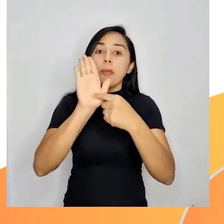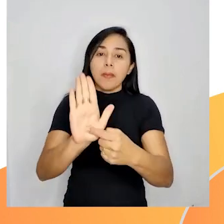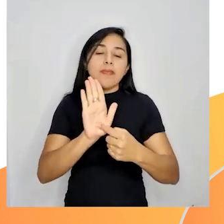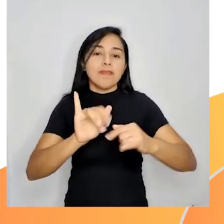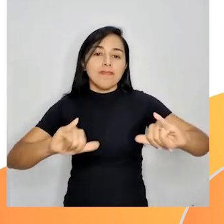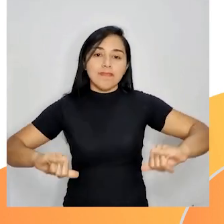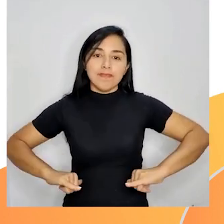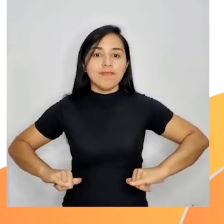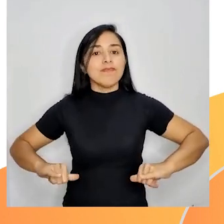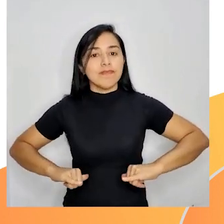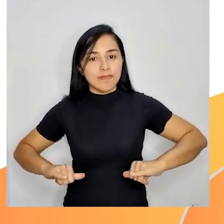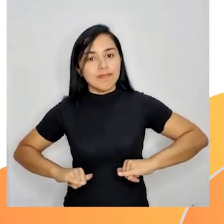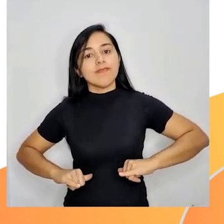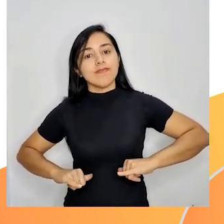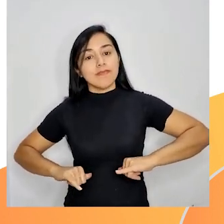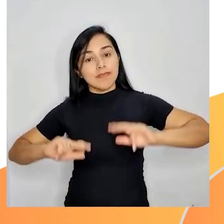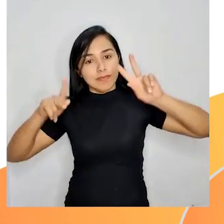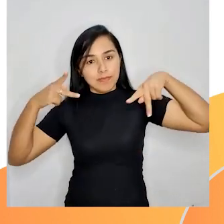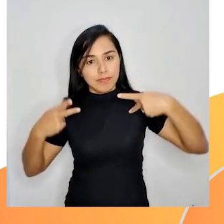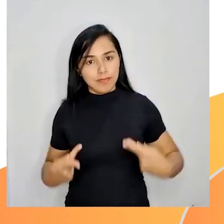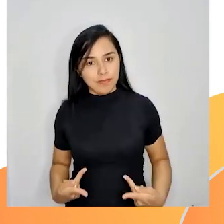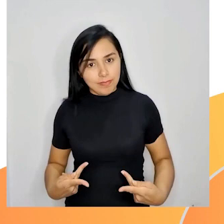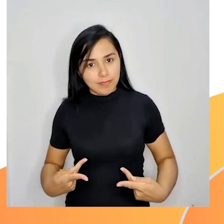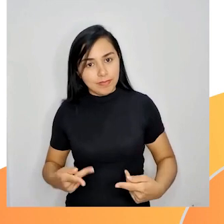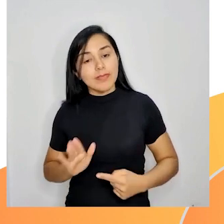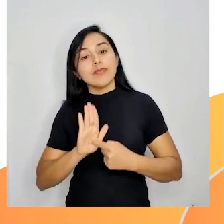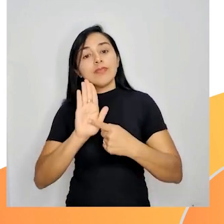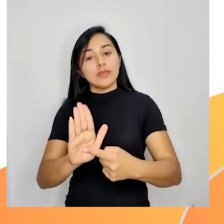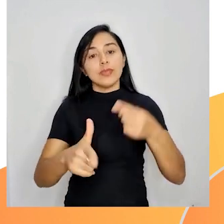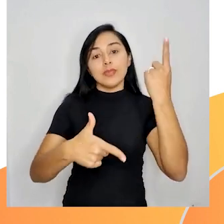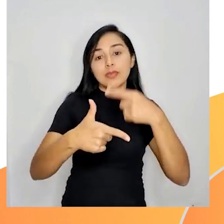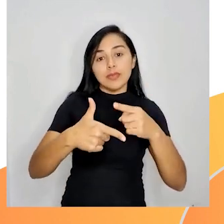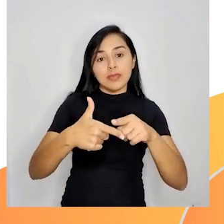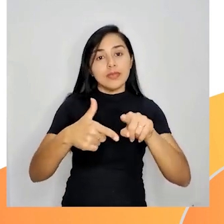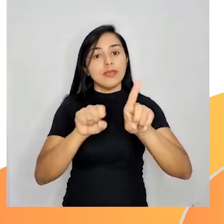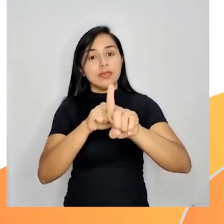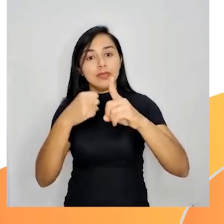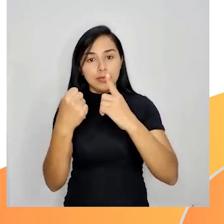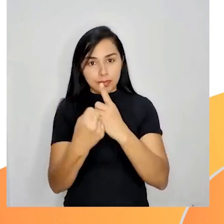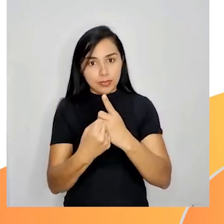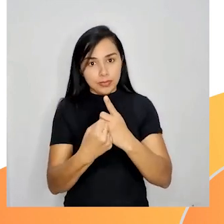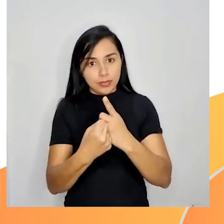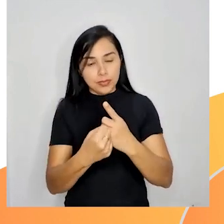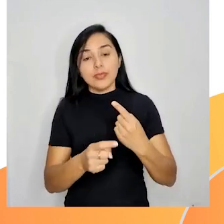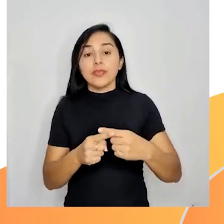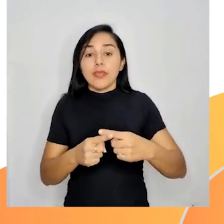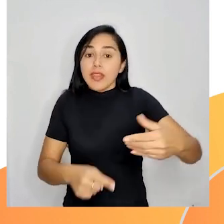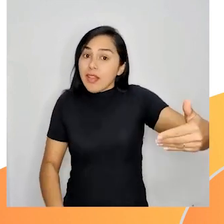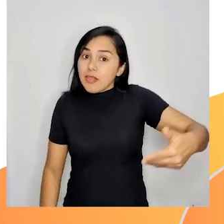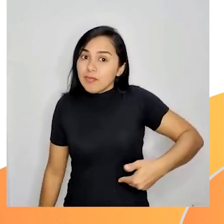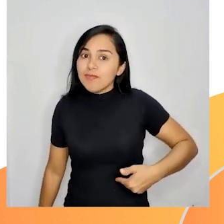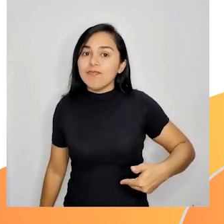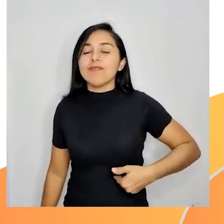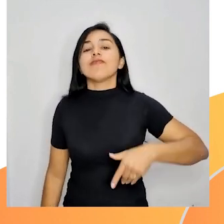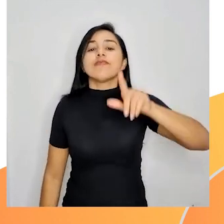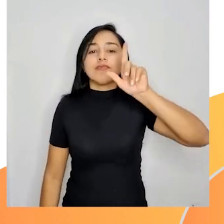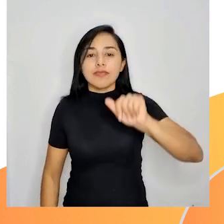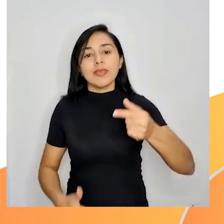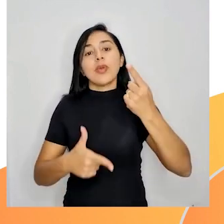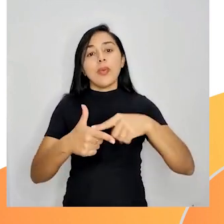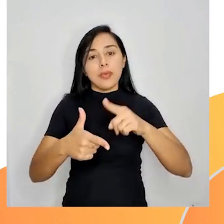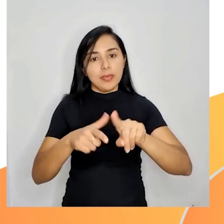da humanidade, mazelas sociais. A fome é uma mazela social que